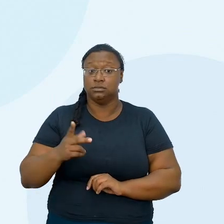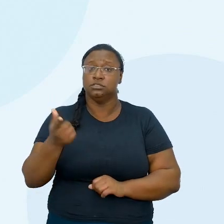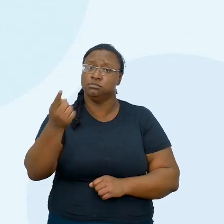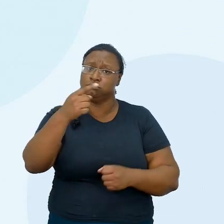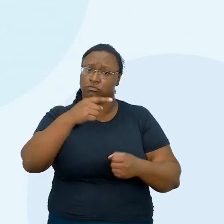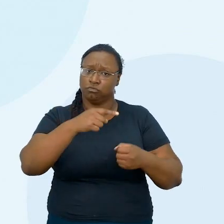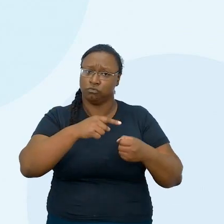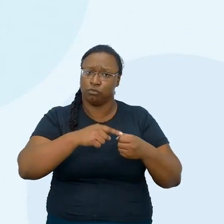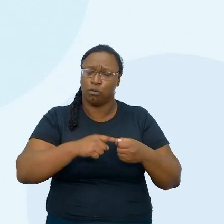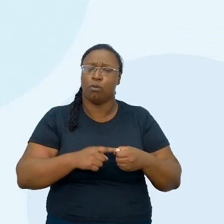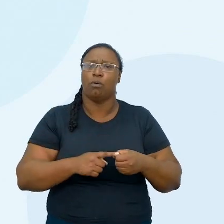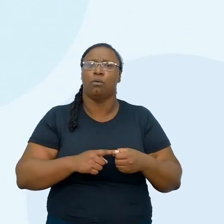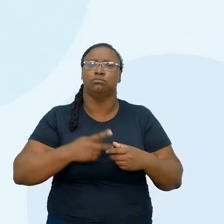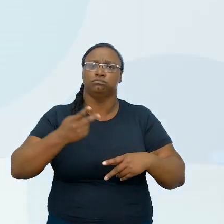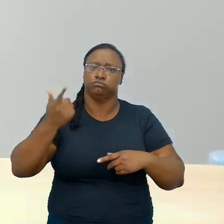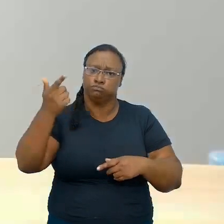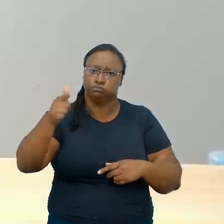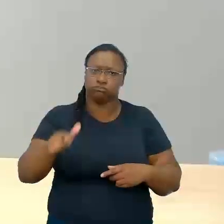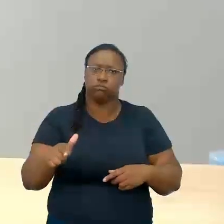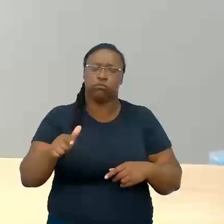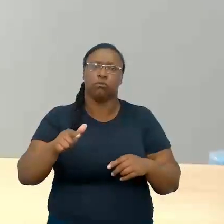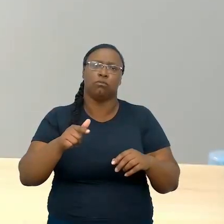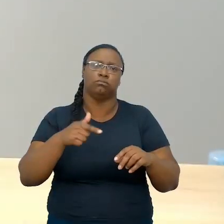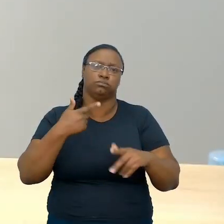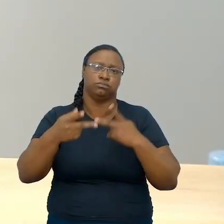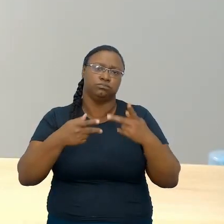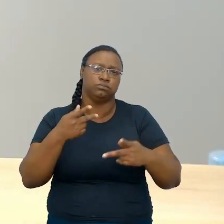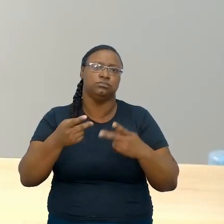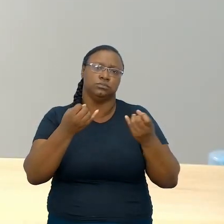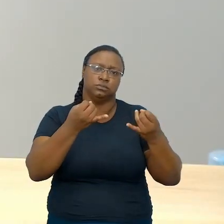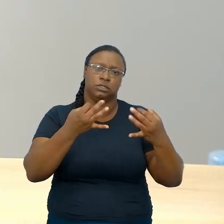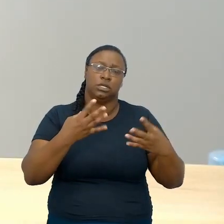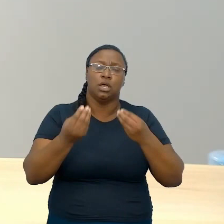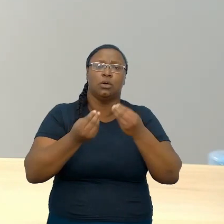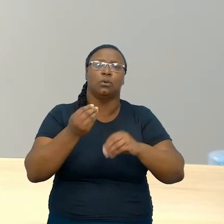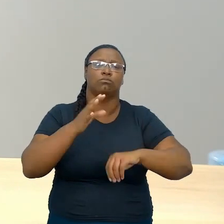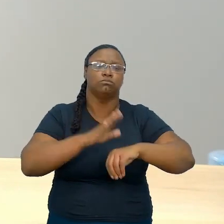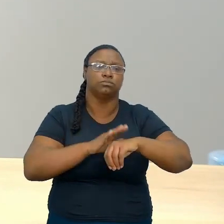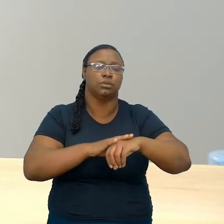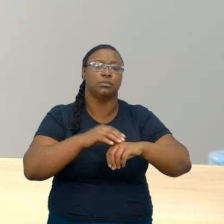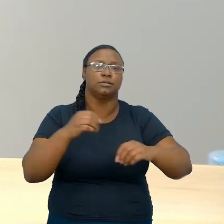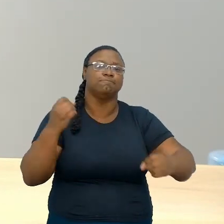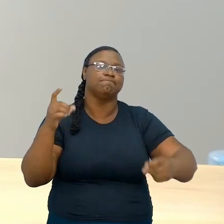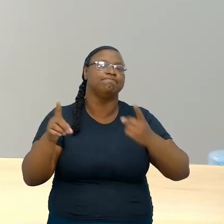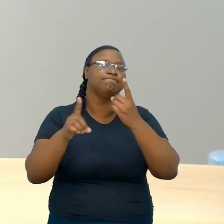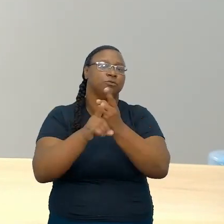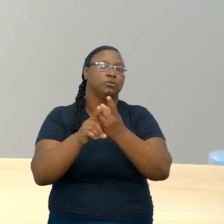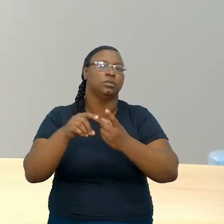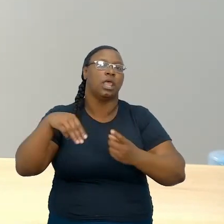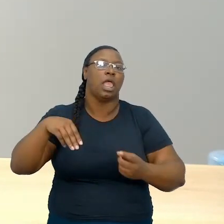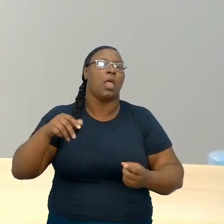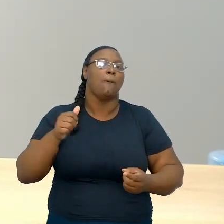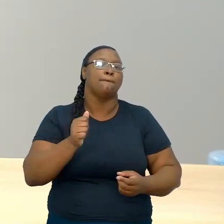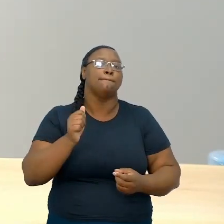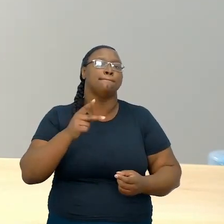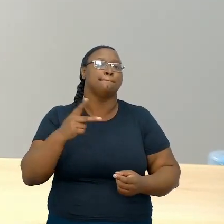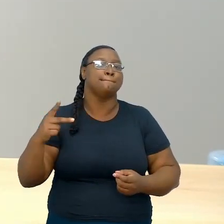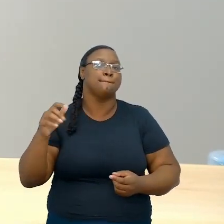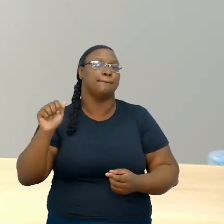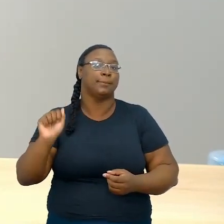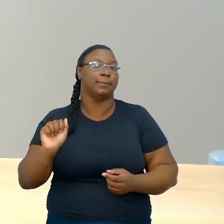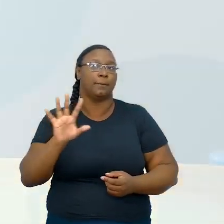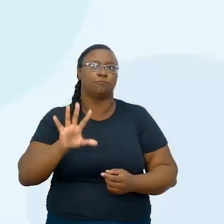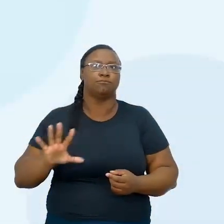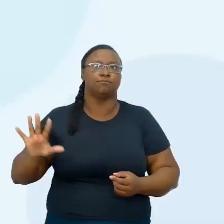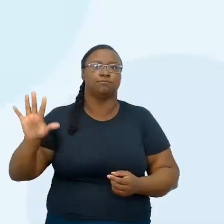e passa aqui outra vez para como é que faz para encontrar o mapa, isso é uma coisa recorrente. Eu acredito que vocês já